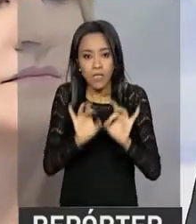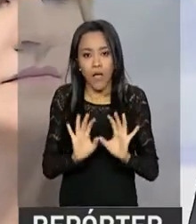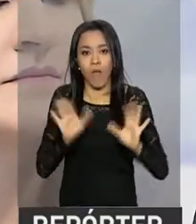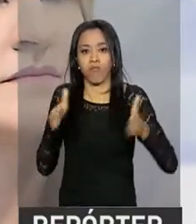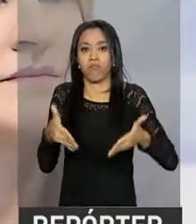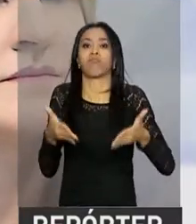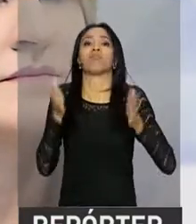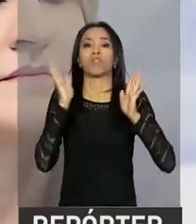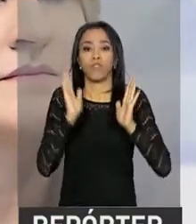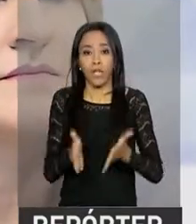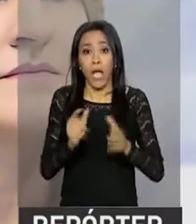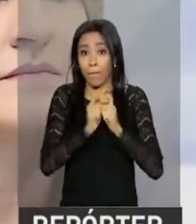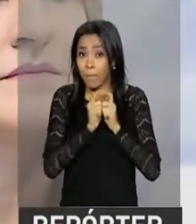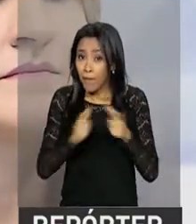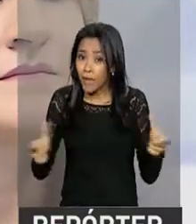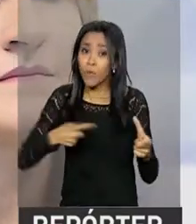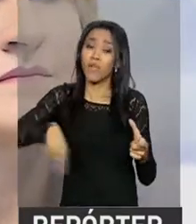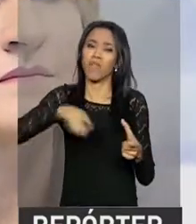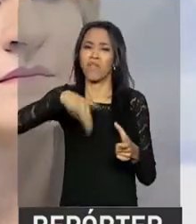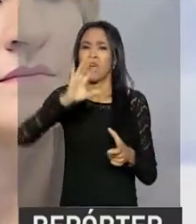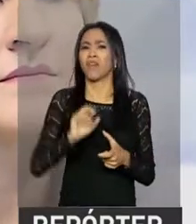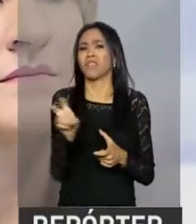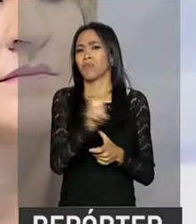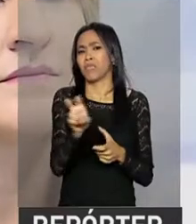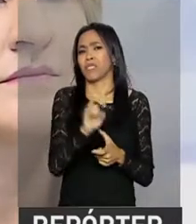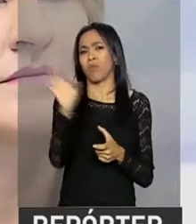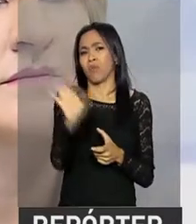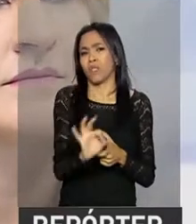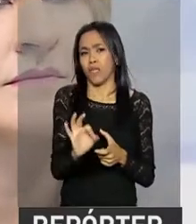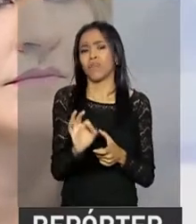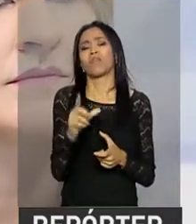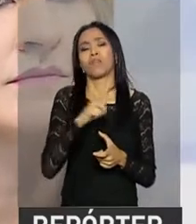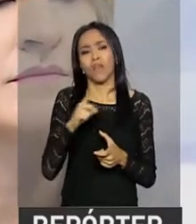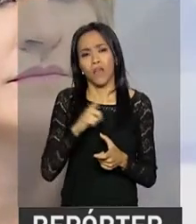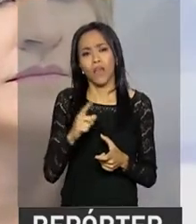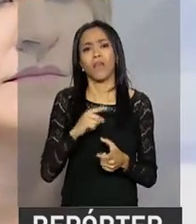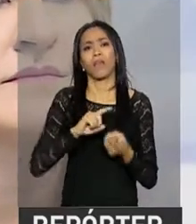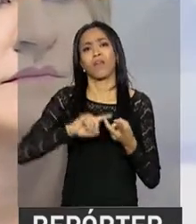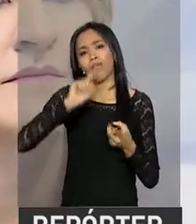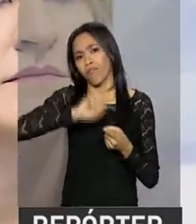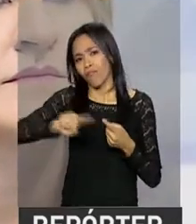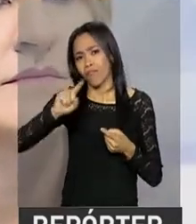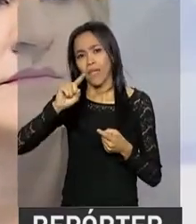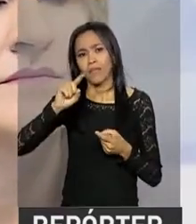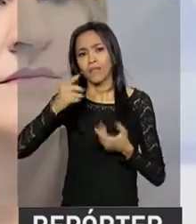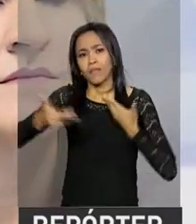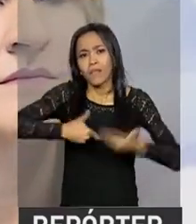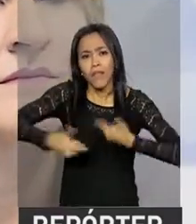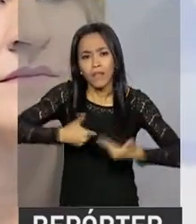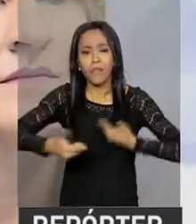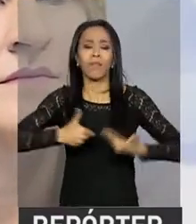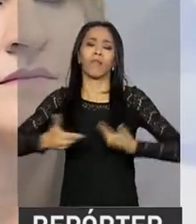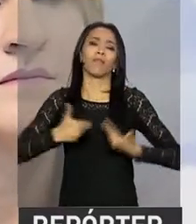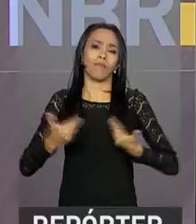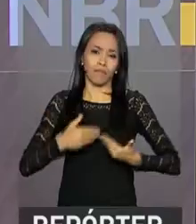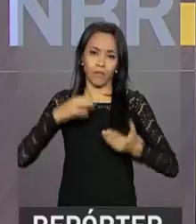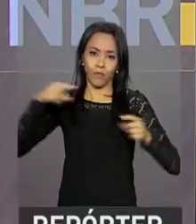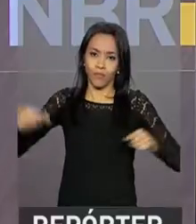a maioria delas, mais de 55%, estão atendidas com puericultura e com estimulação